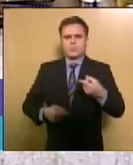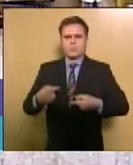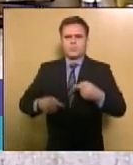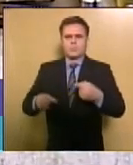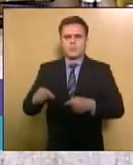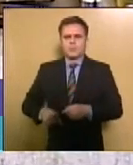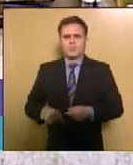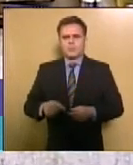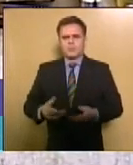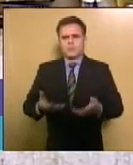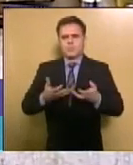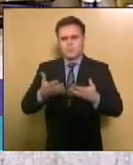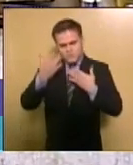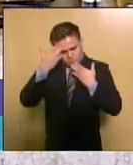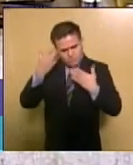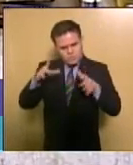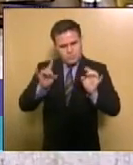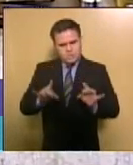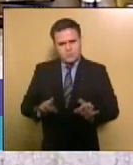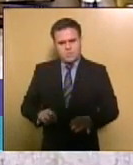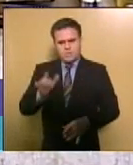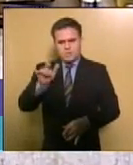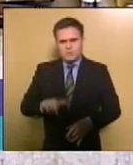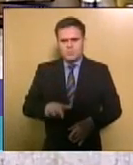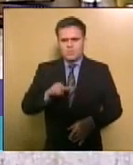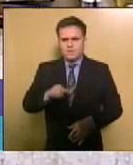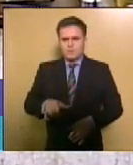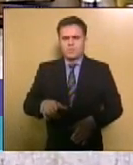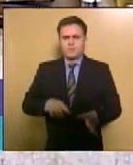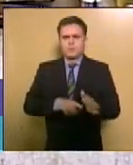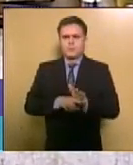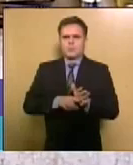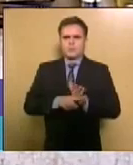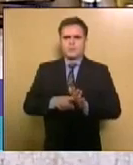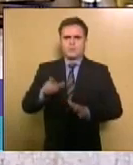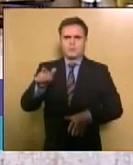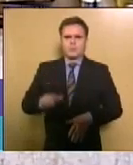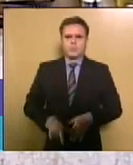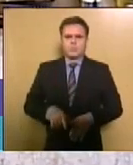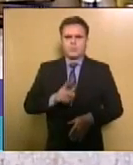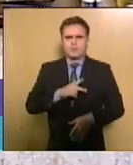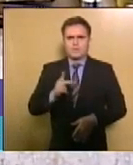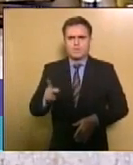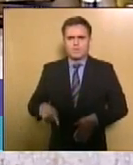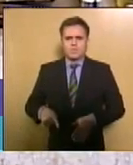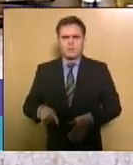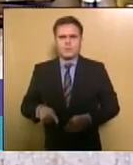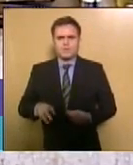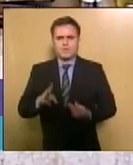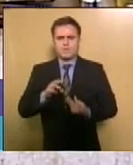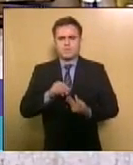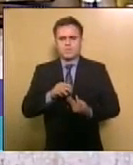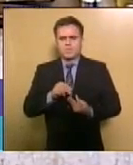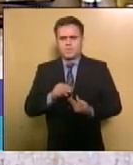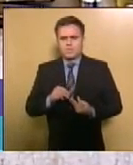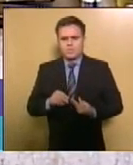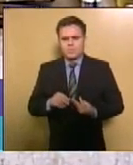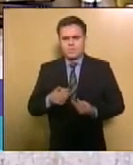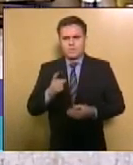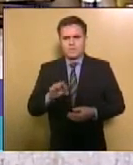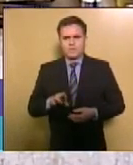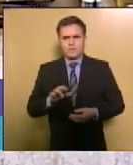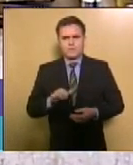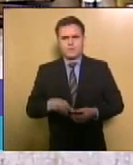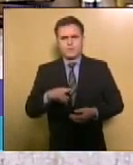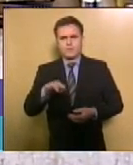aí quero fazer um agradecimento especial à nossa grande pesquisadora professora da Universidade Federal de Sergipe a Dra André